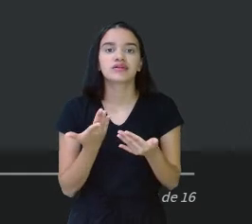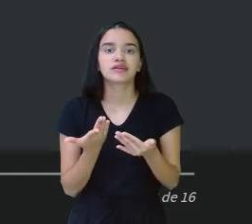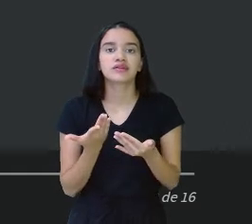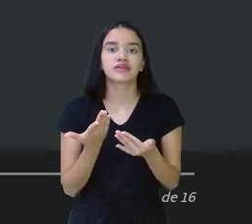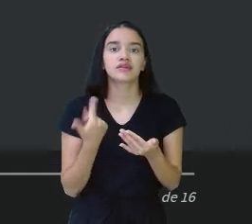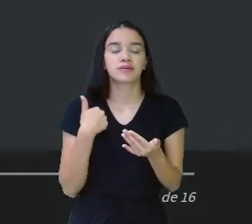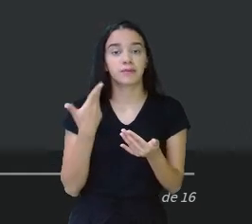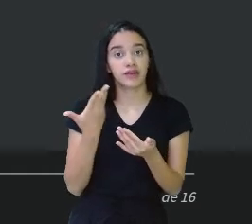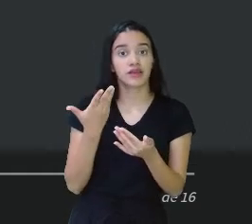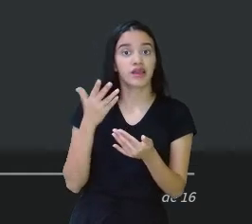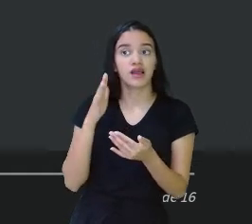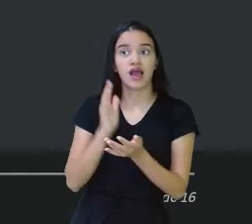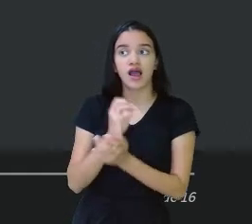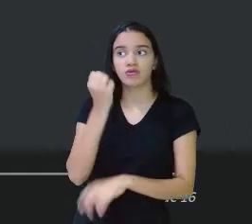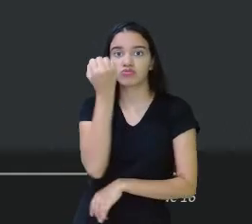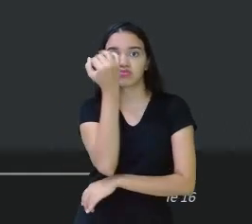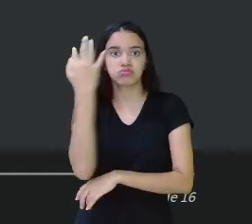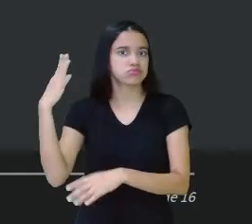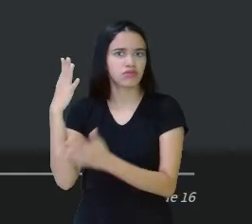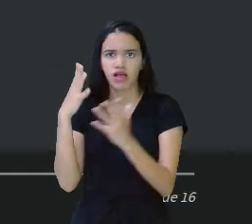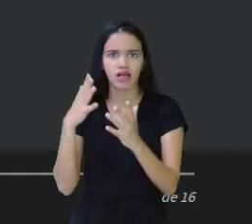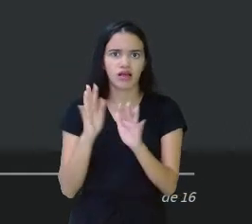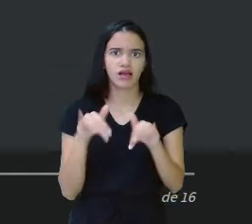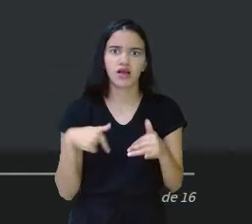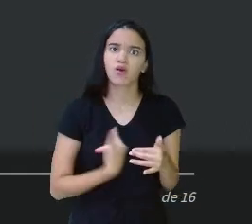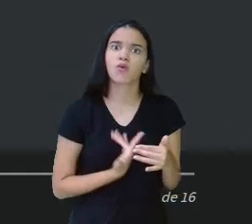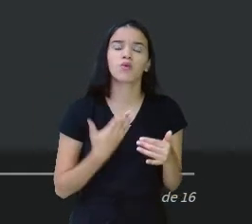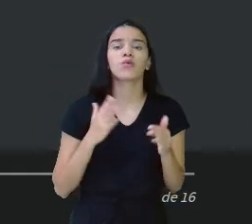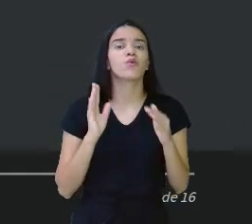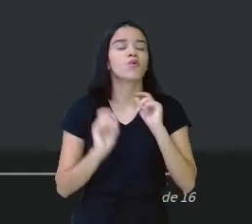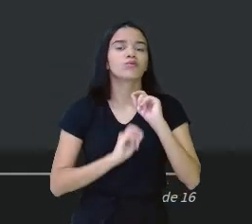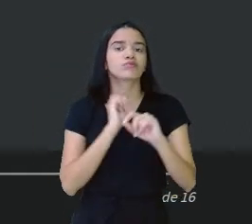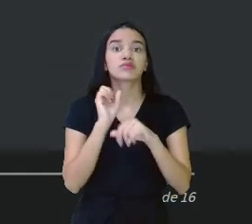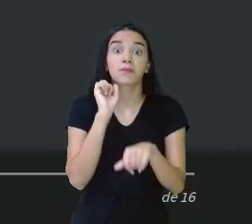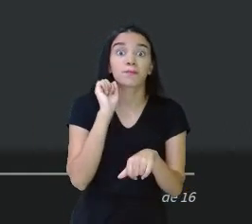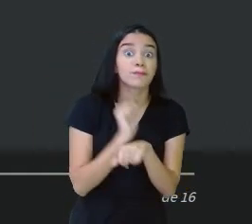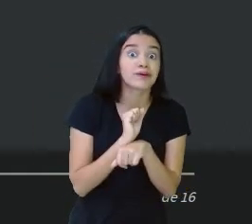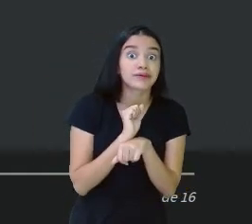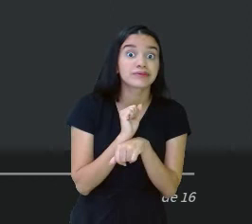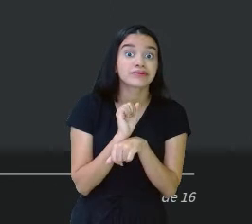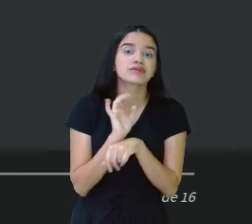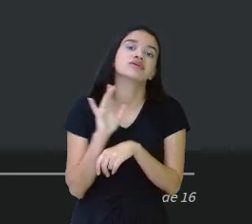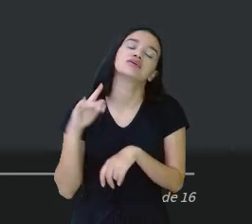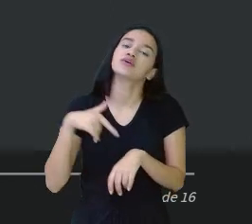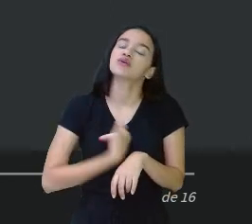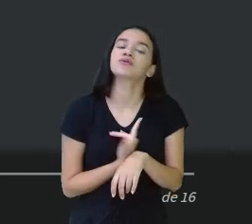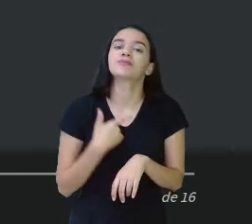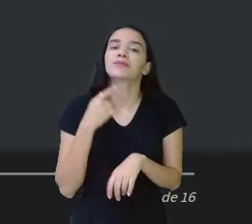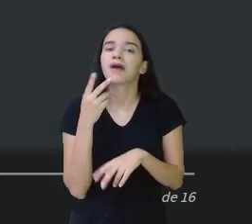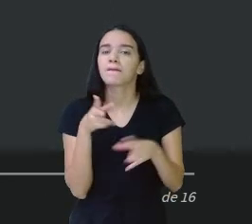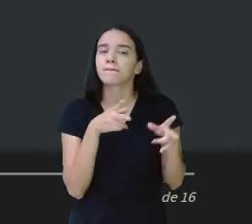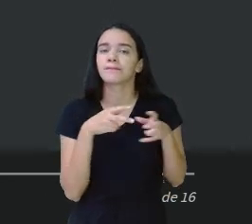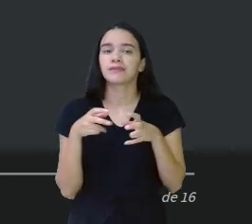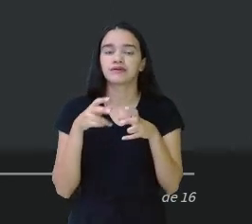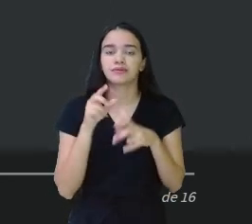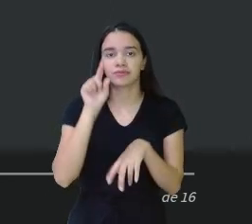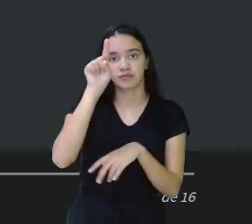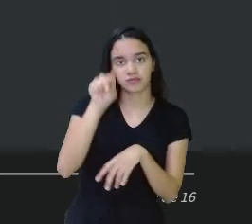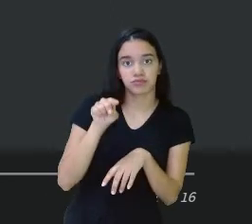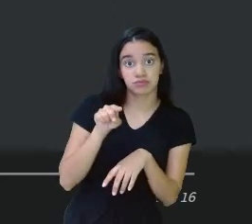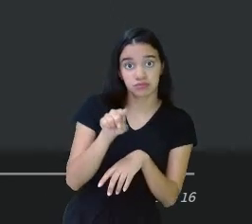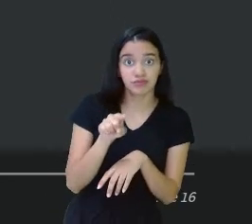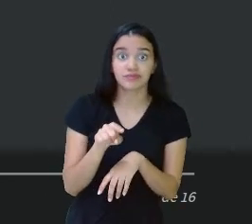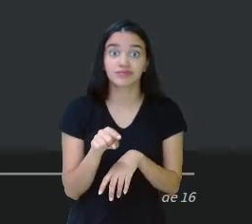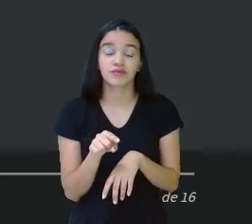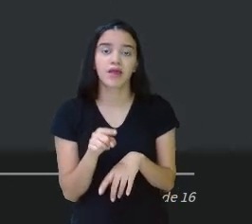e florestas. E não para por aí. Quando ele bota e não para por aí, a gente encontra um ponto de